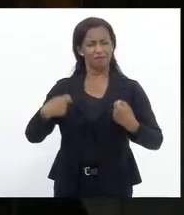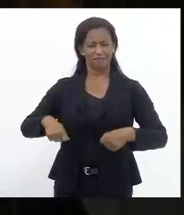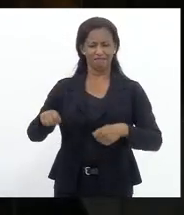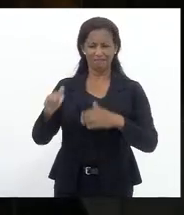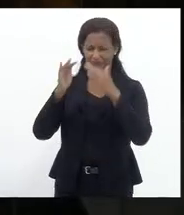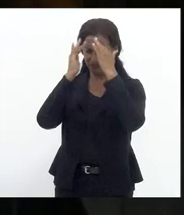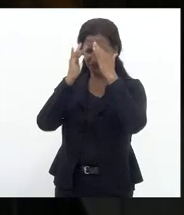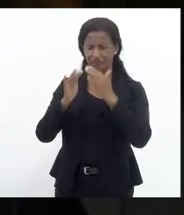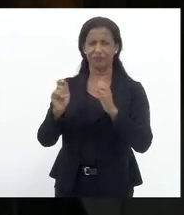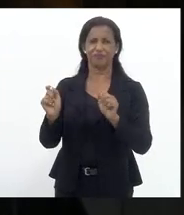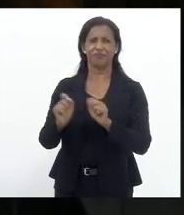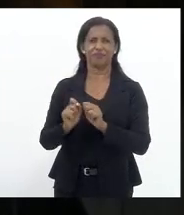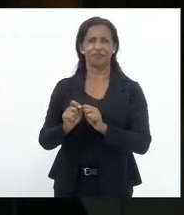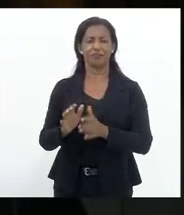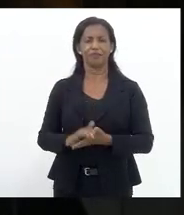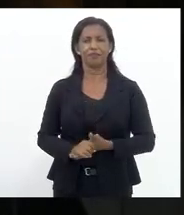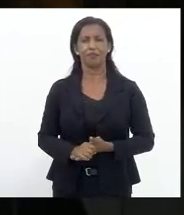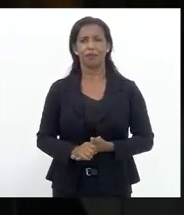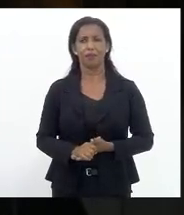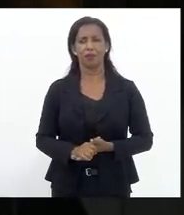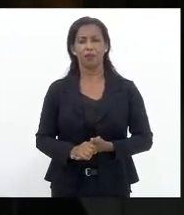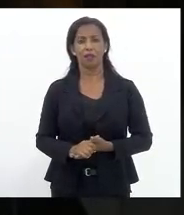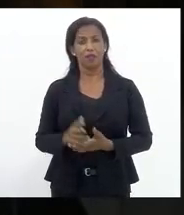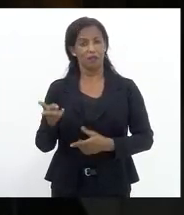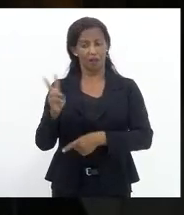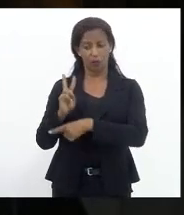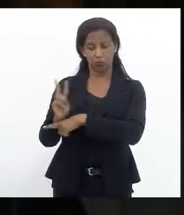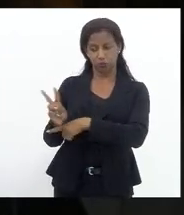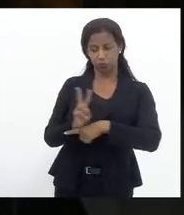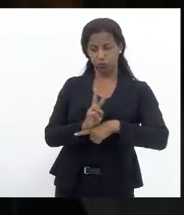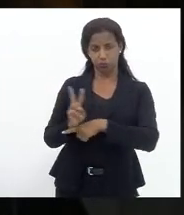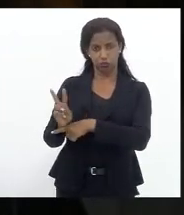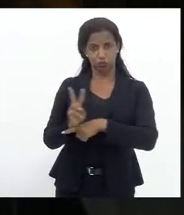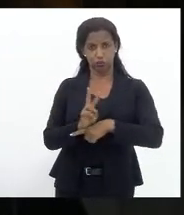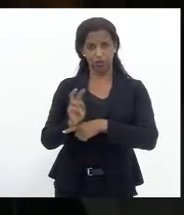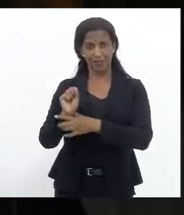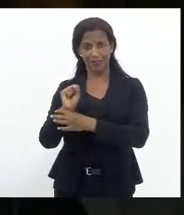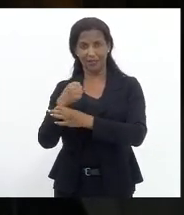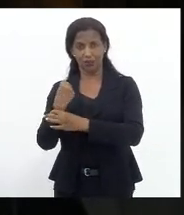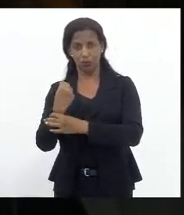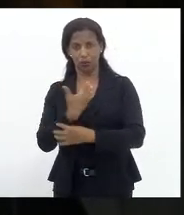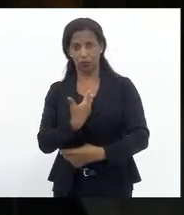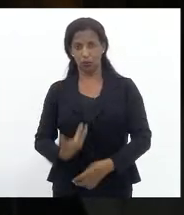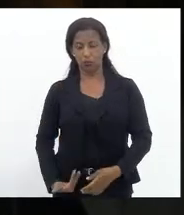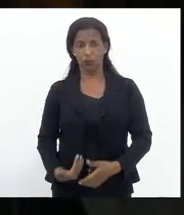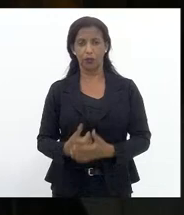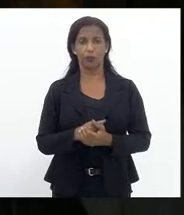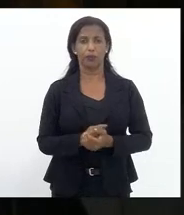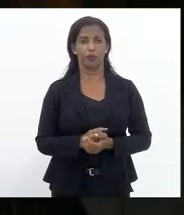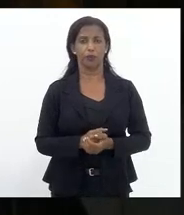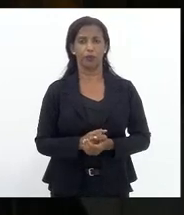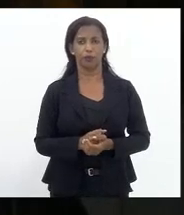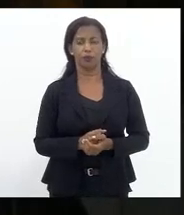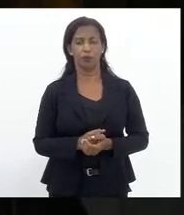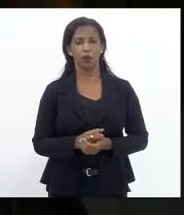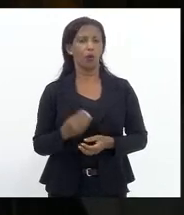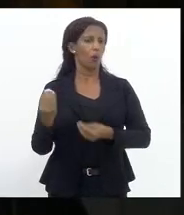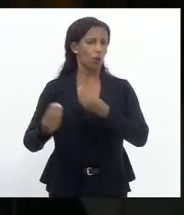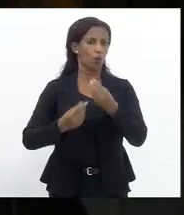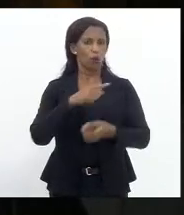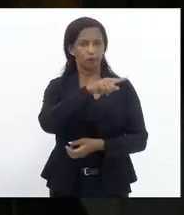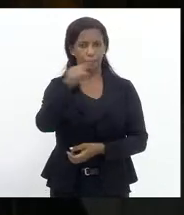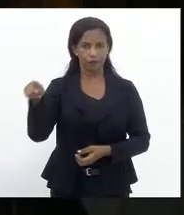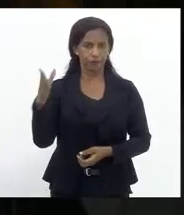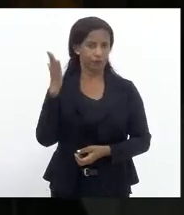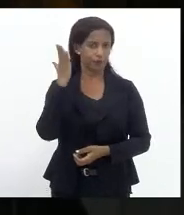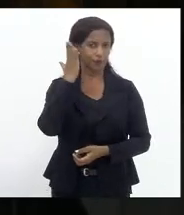polícia militar, que a blitz de segurança pública, como bem o sabe